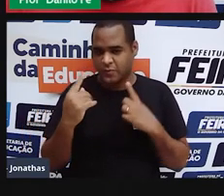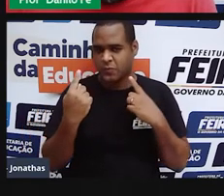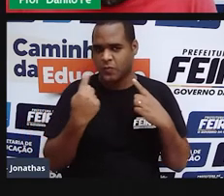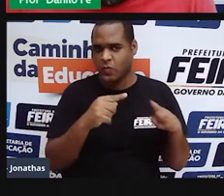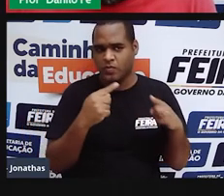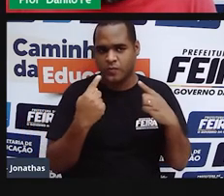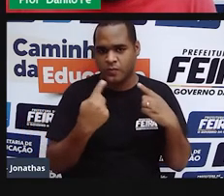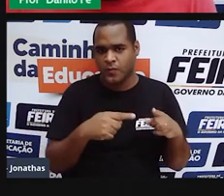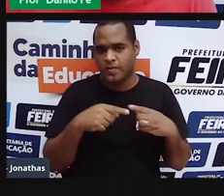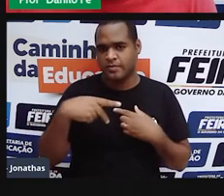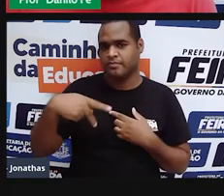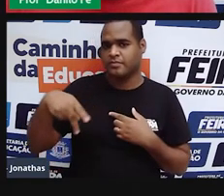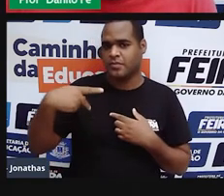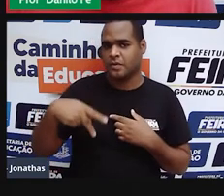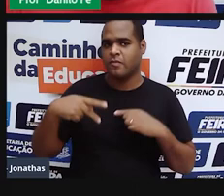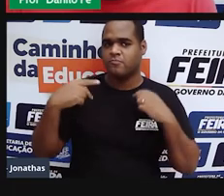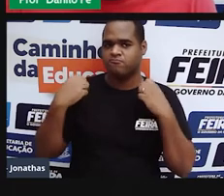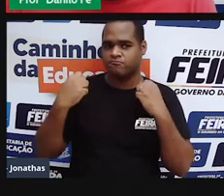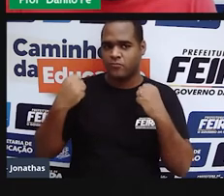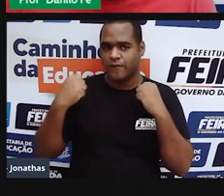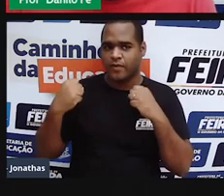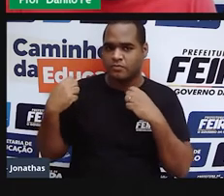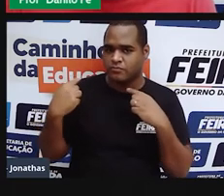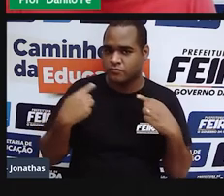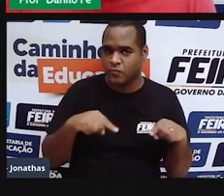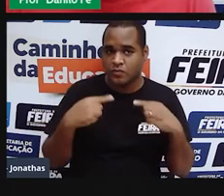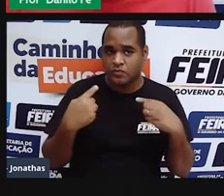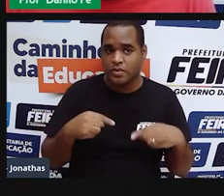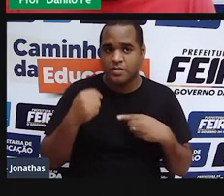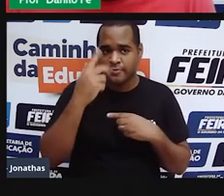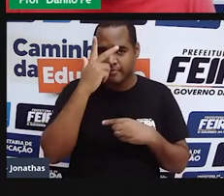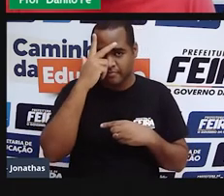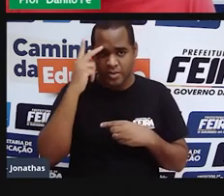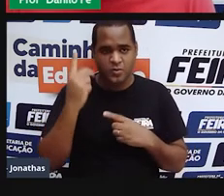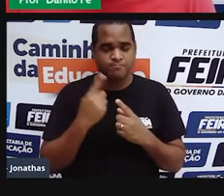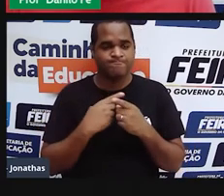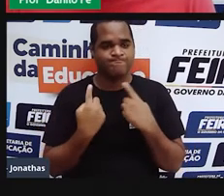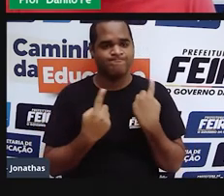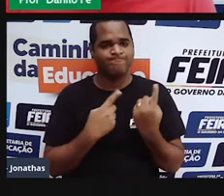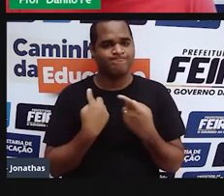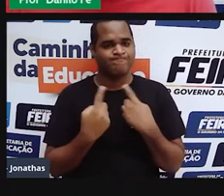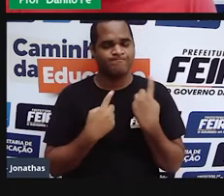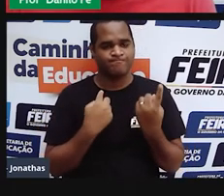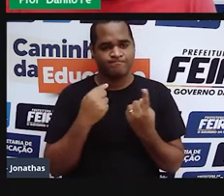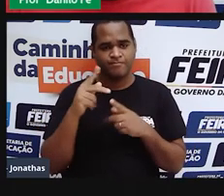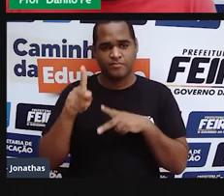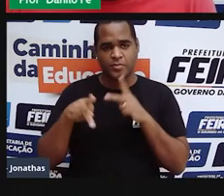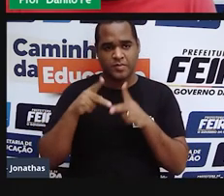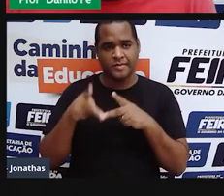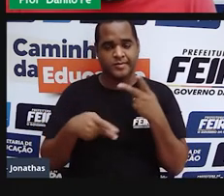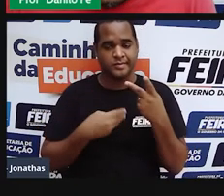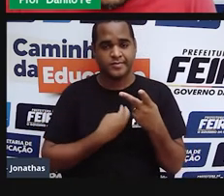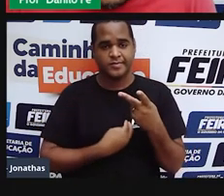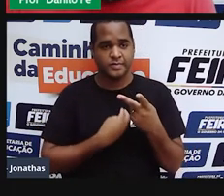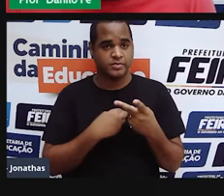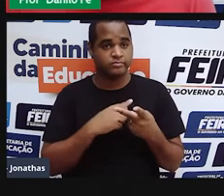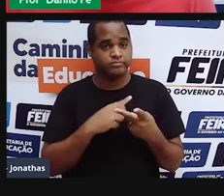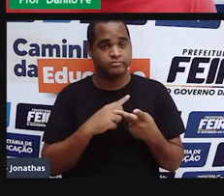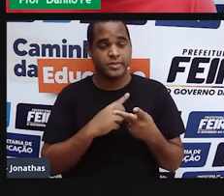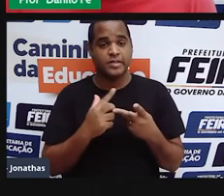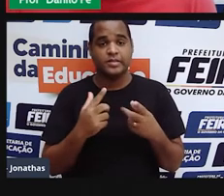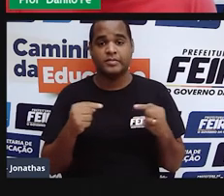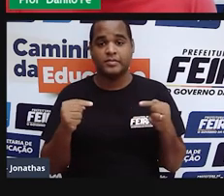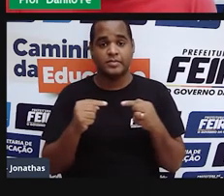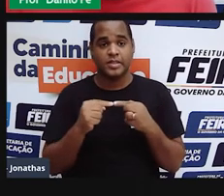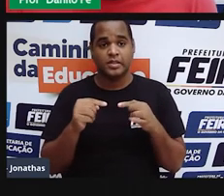Paraguai com muita força e o que acaba acontecendo ao verdadeiro velocidade Oi e aí foi errado